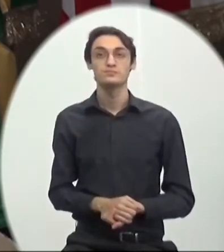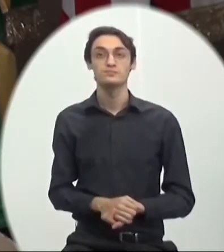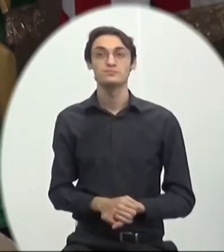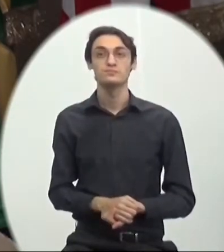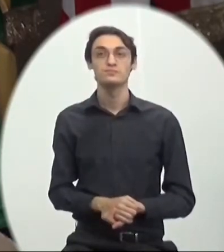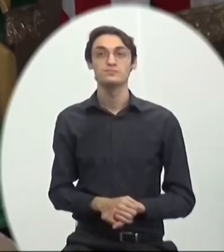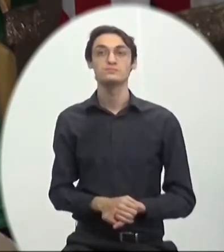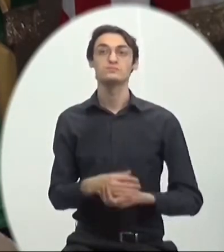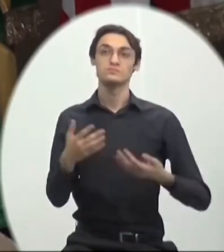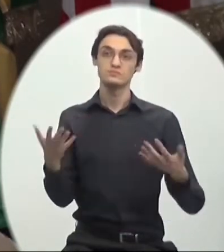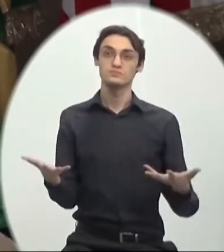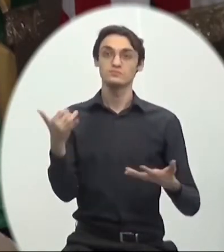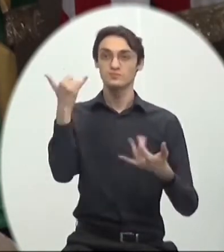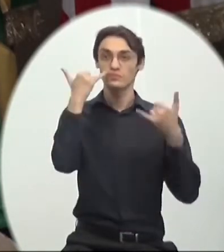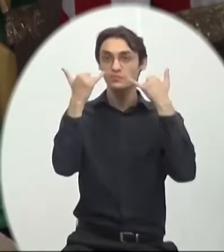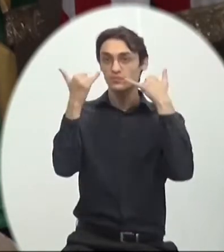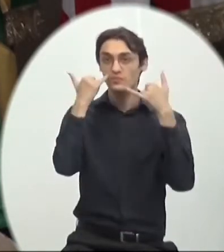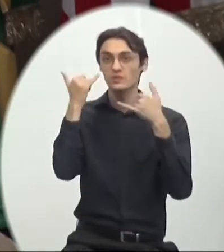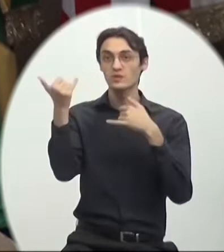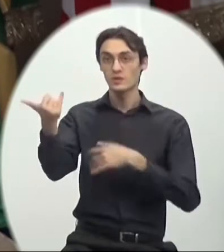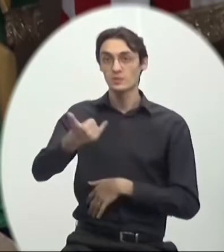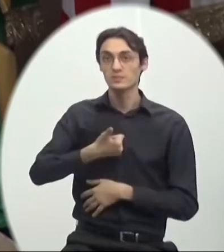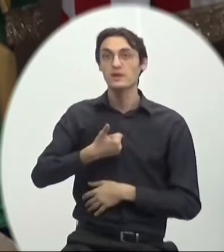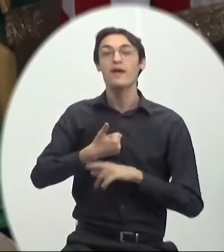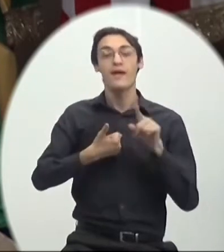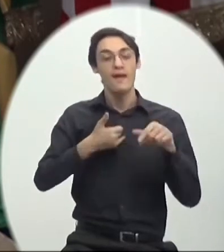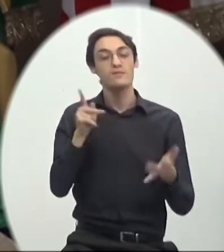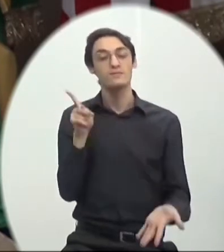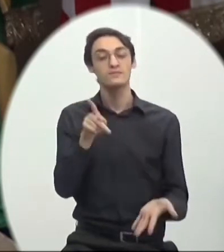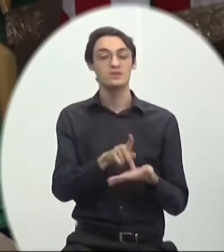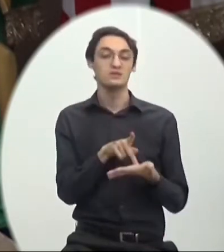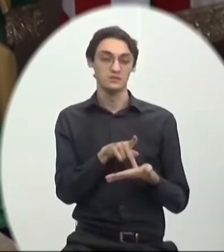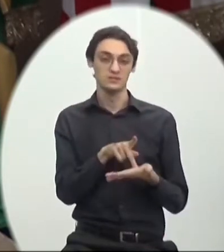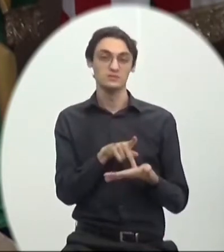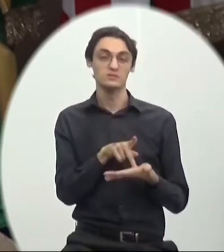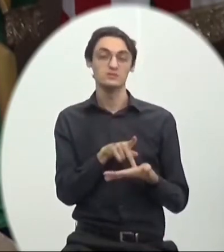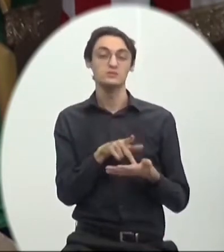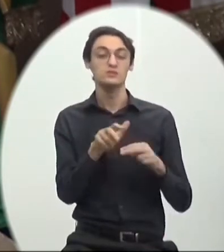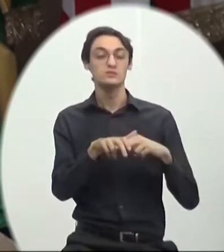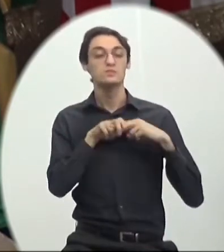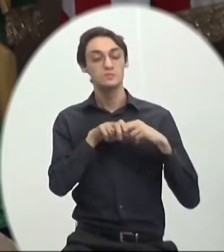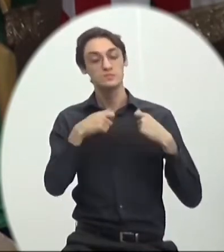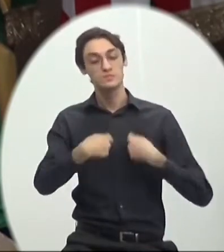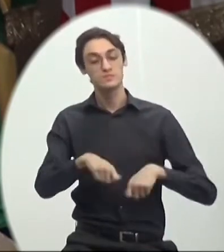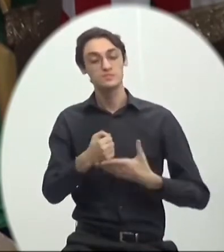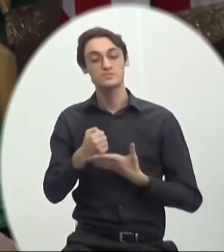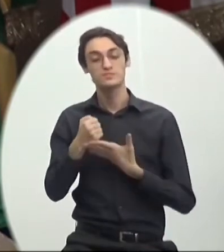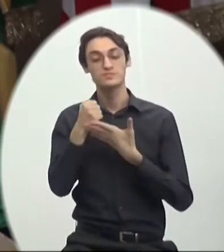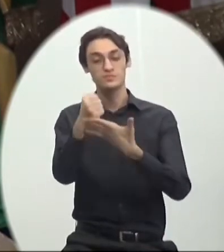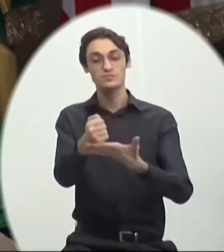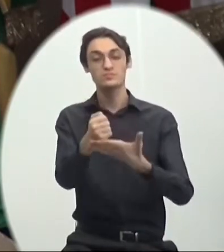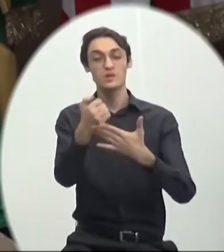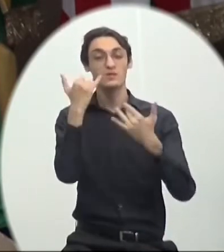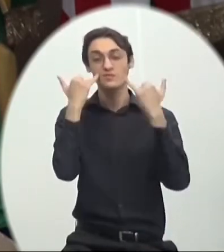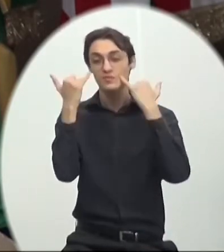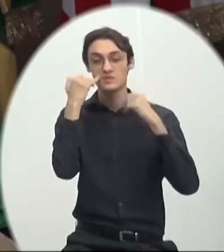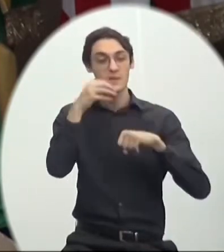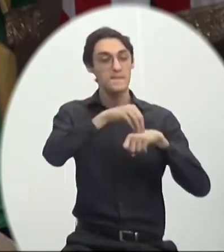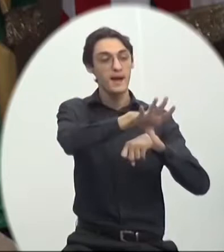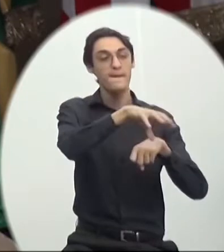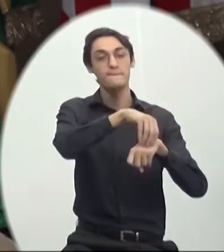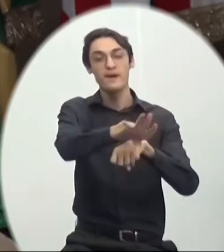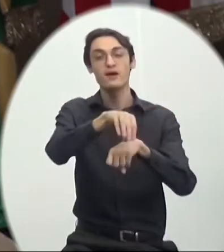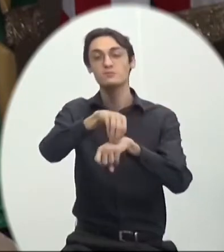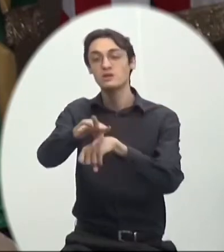as informações que foram passadas procedem. E nós precisamos ajudar a levar informação, levar